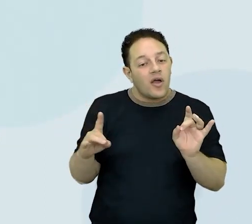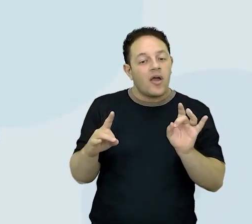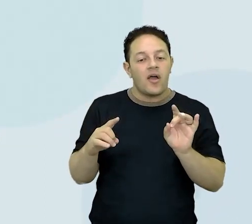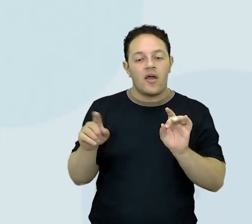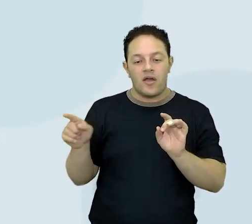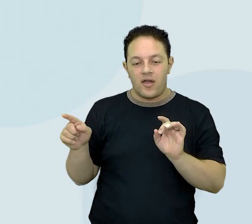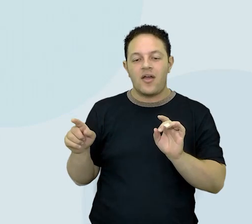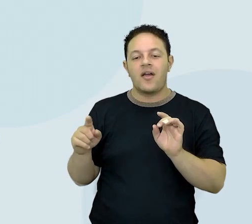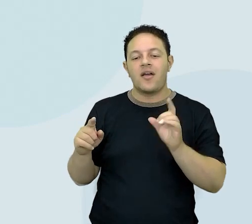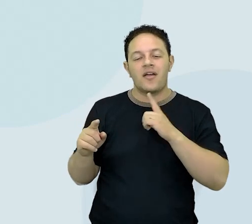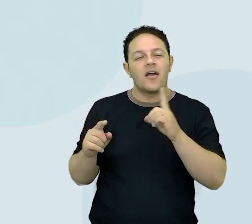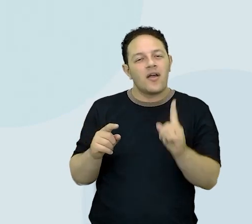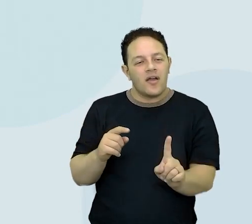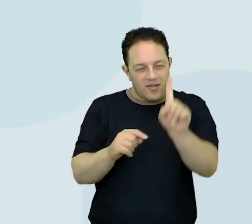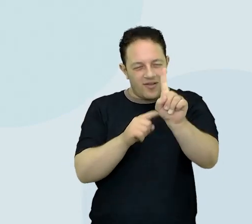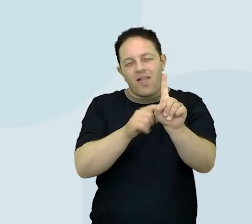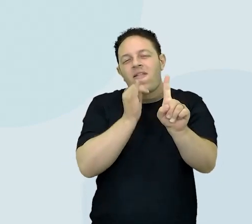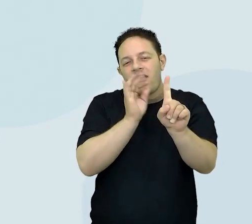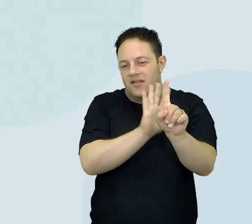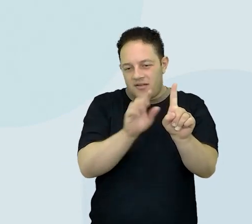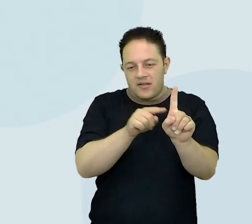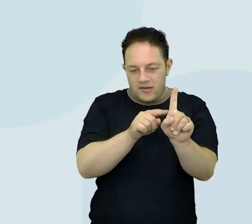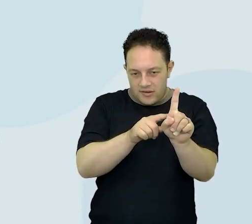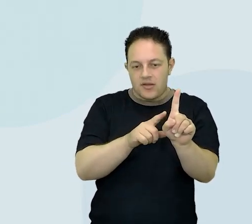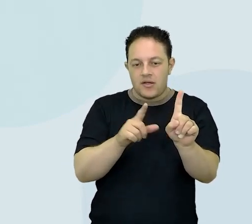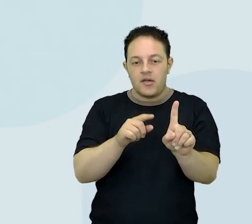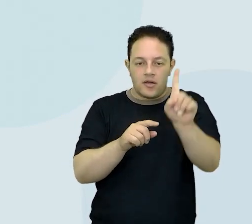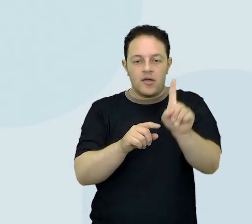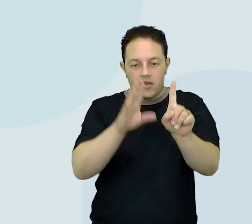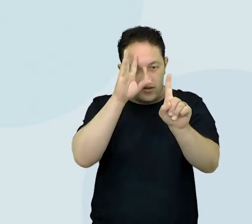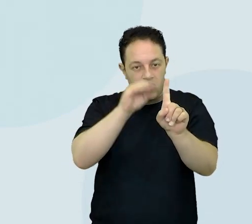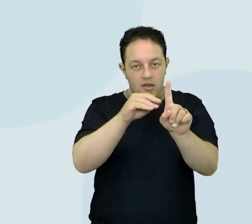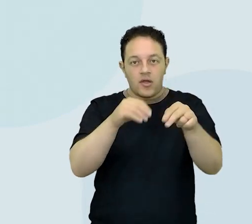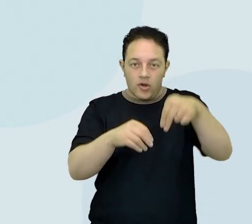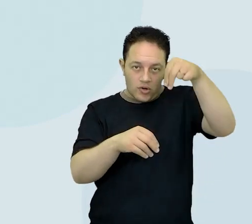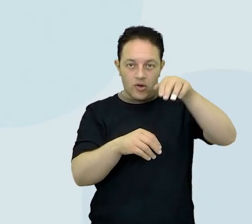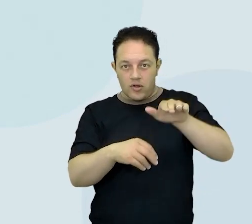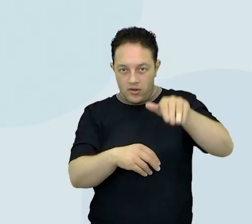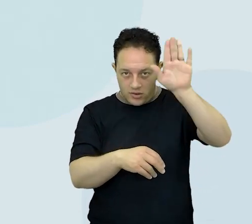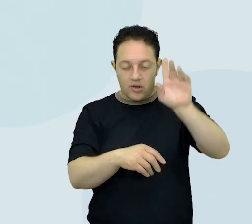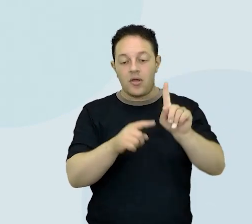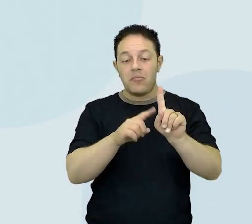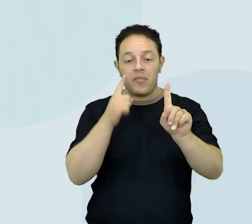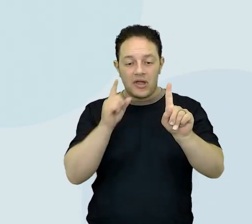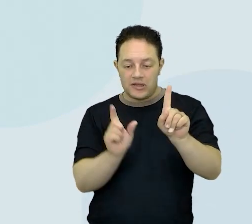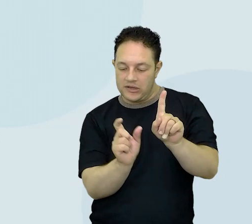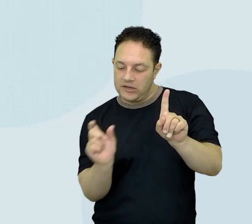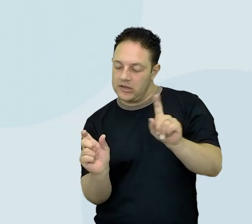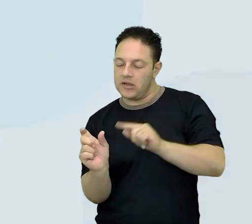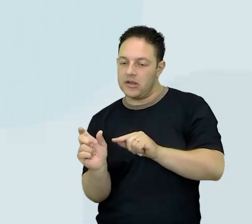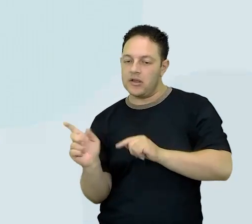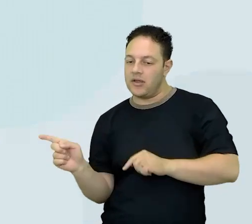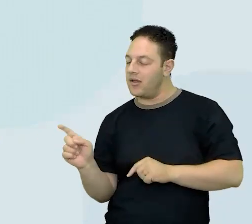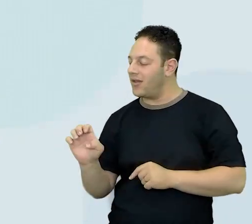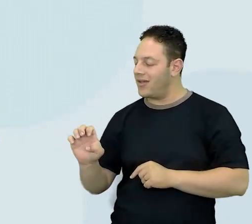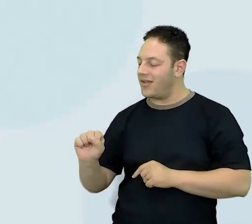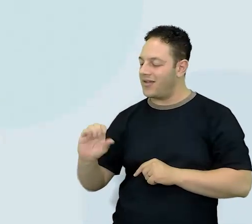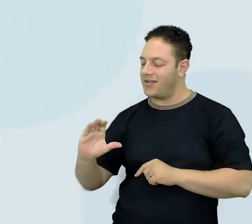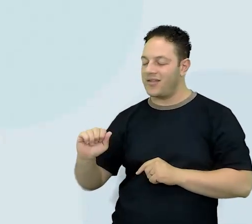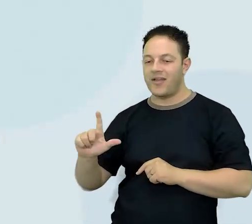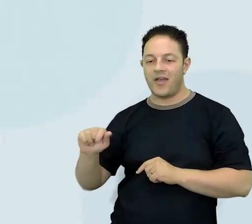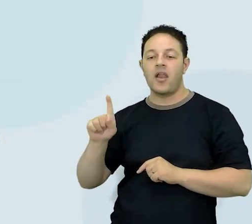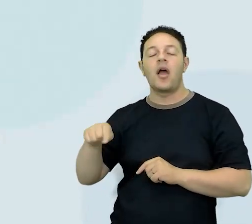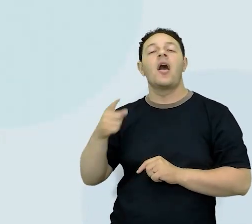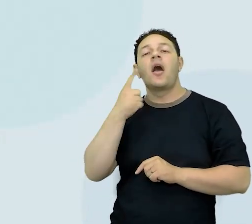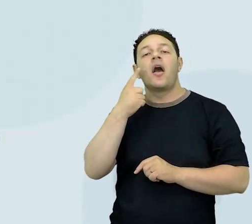A Rosa dos Ventos, a gente só tem a setinha, né? Que aponta para a direção norte. Mas aqui, abaixo dela, nós temos a escala,